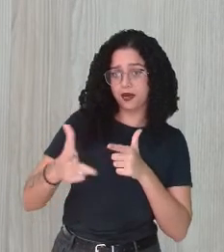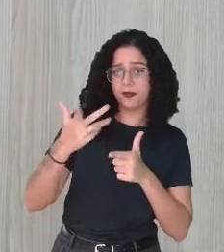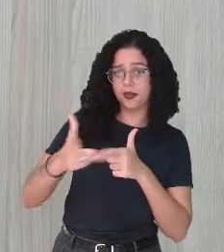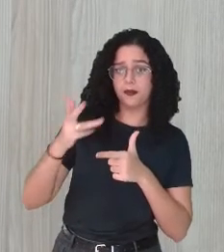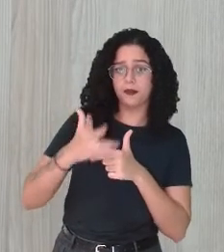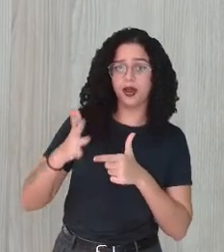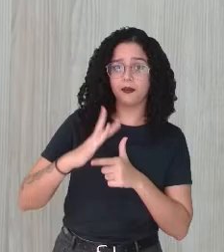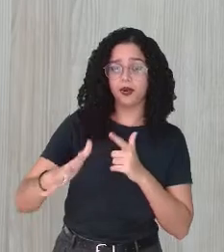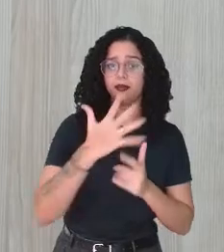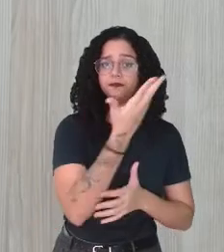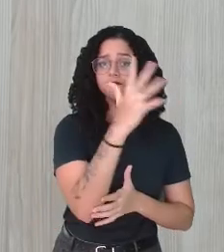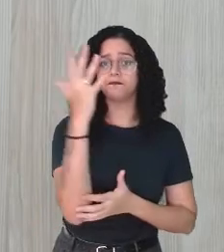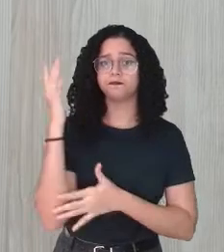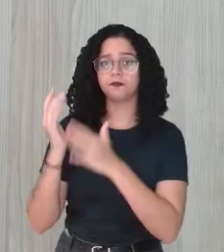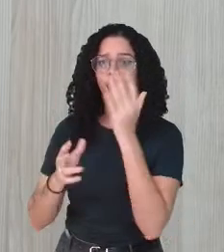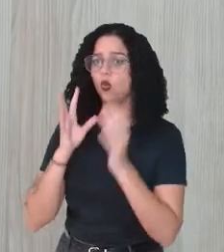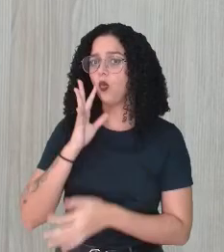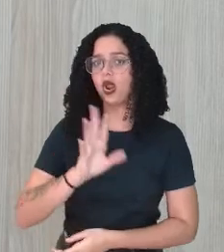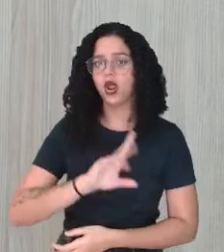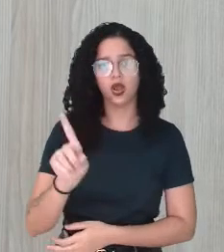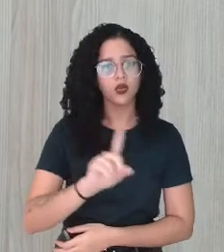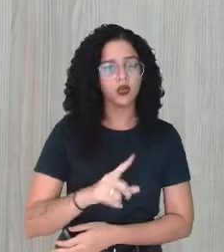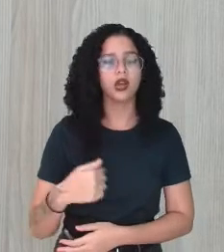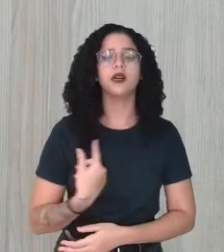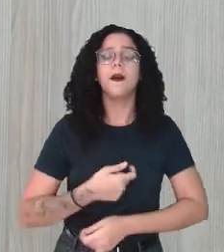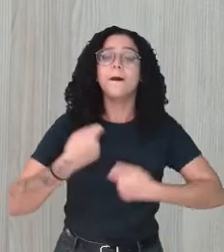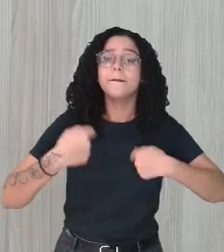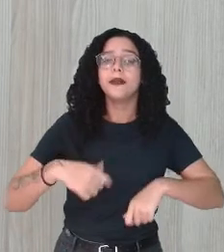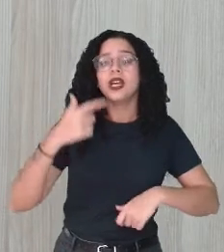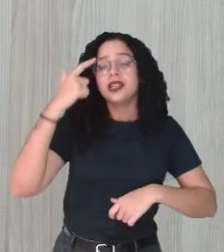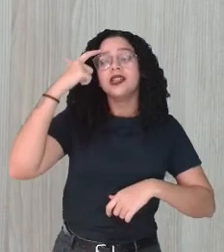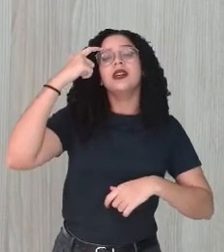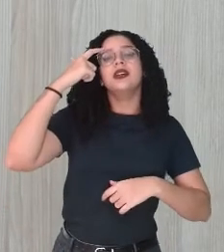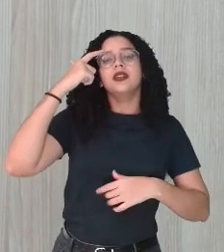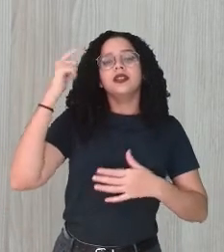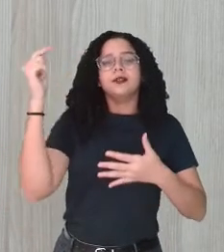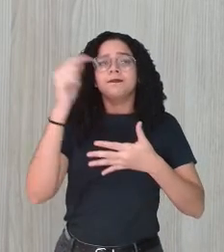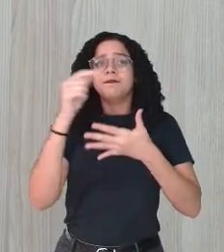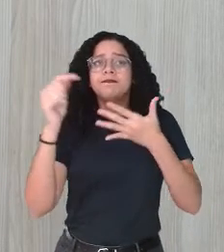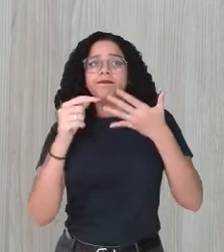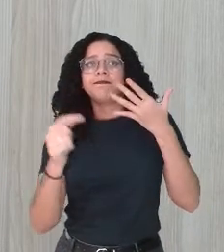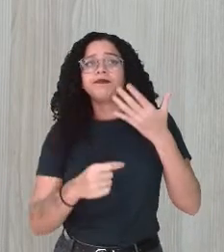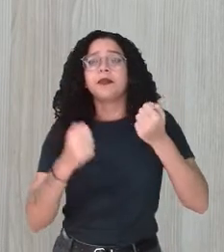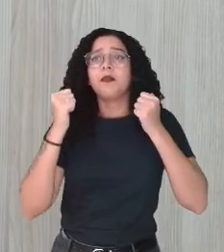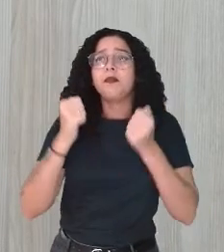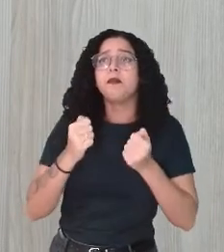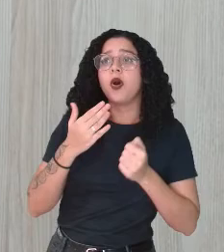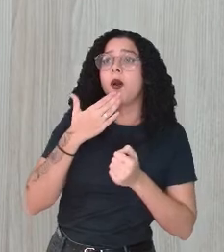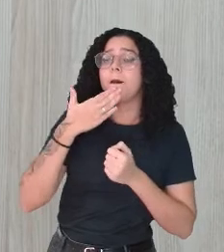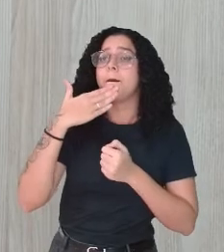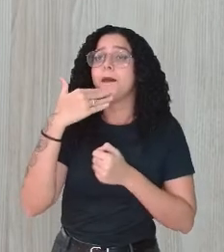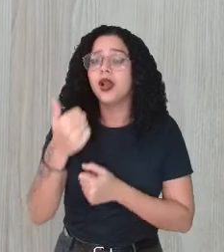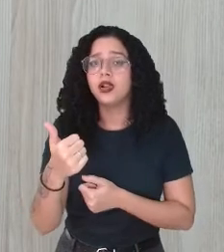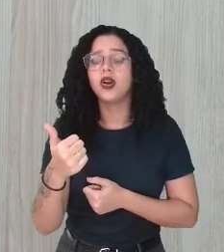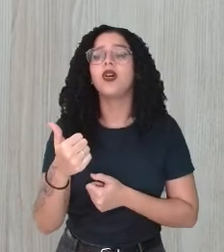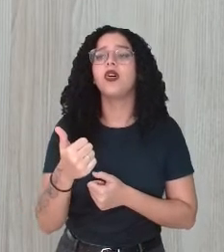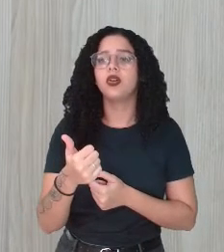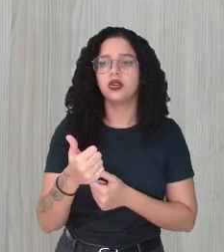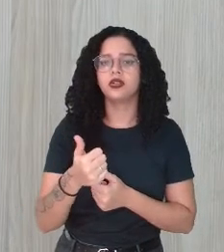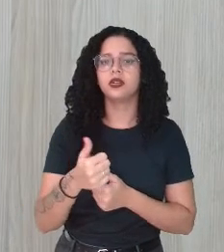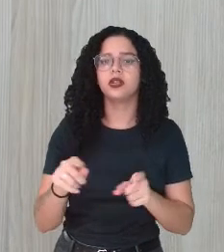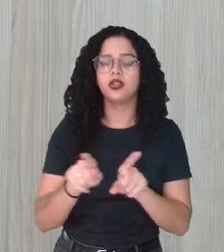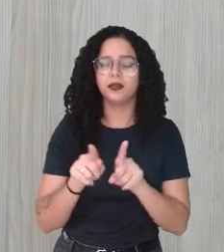ambiental e não está legal. A gente precisa pensar em alternativas que possam trazer mais